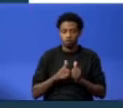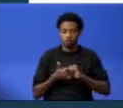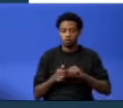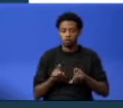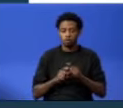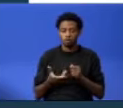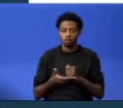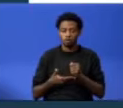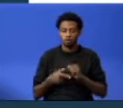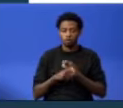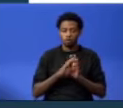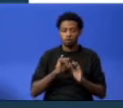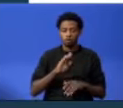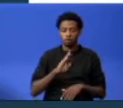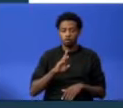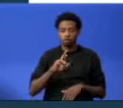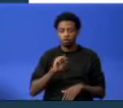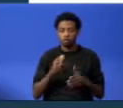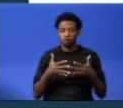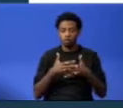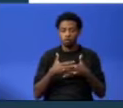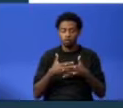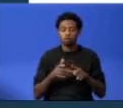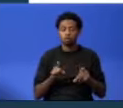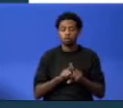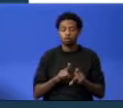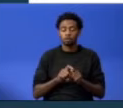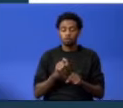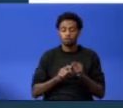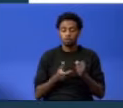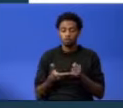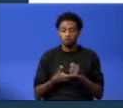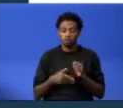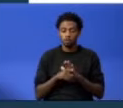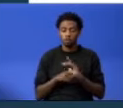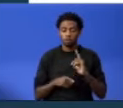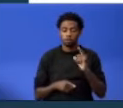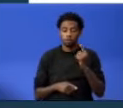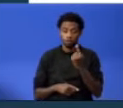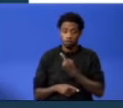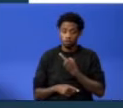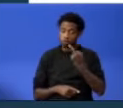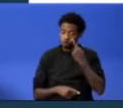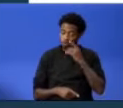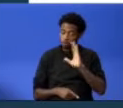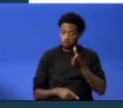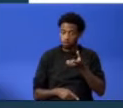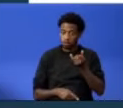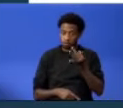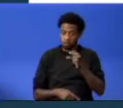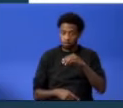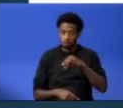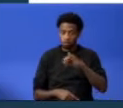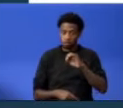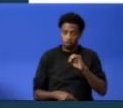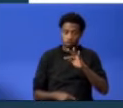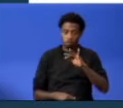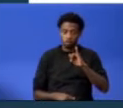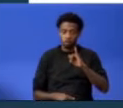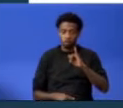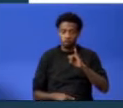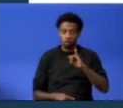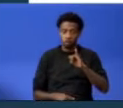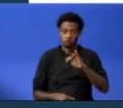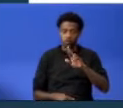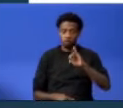da estrutura da fibra muscular. Então, a estrutura que a gente já viu, né, a miofibrila, ela é de fato